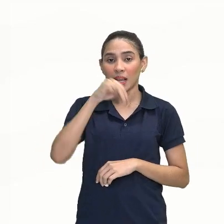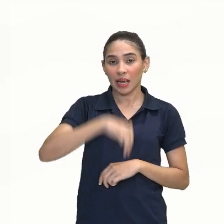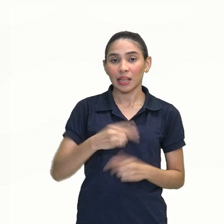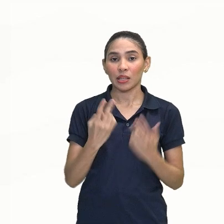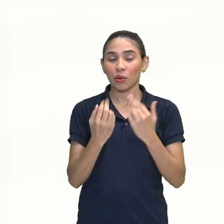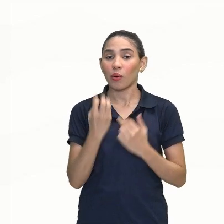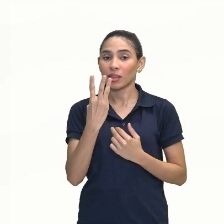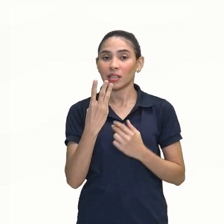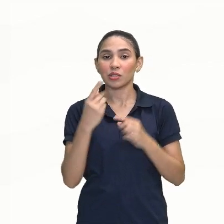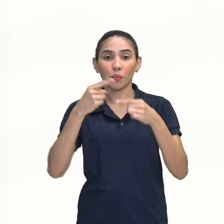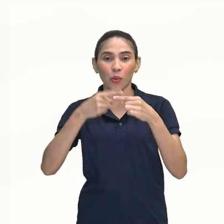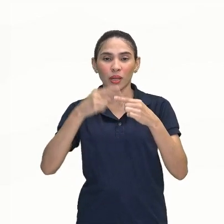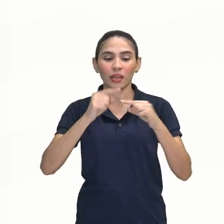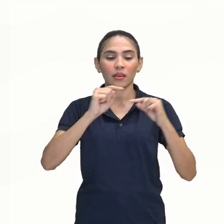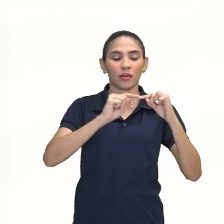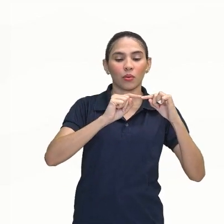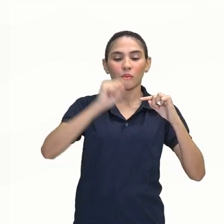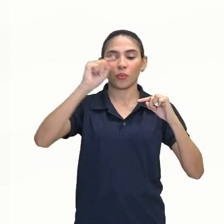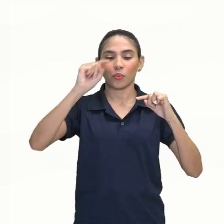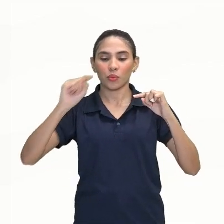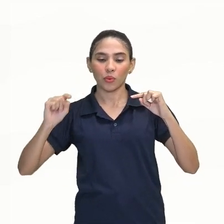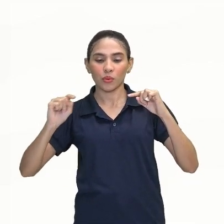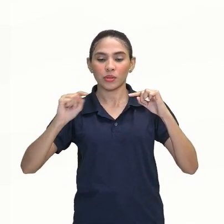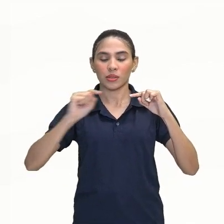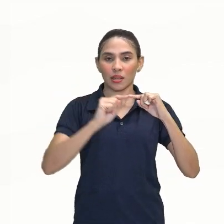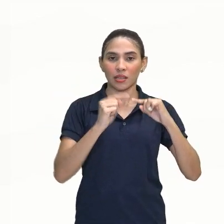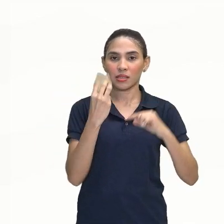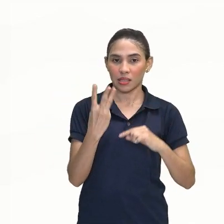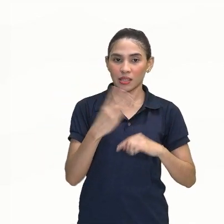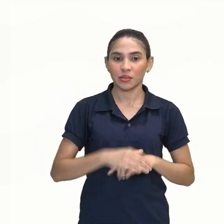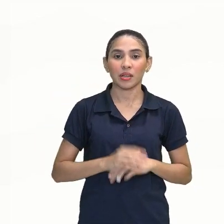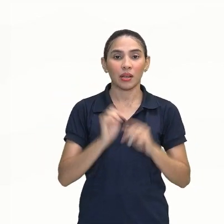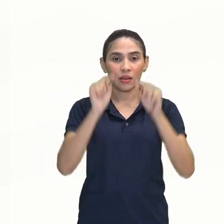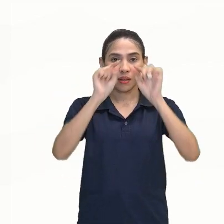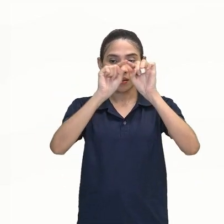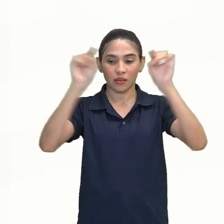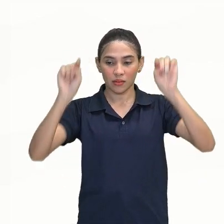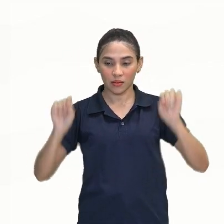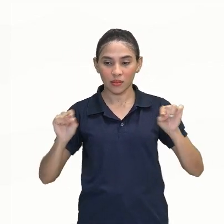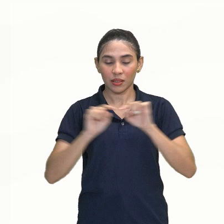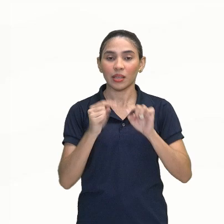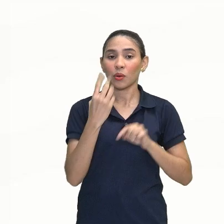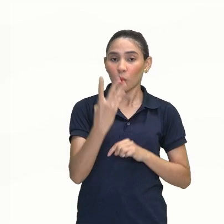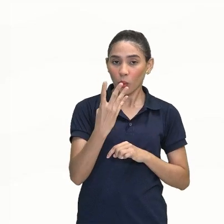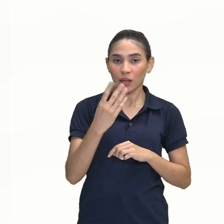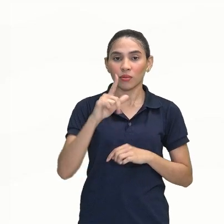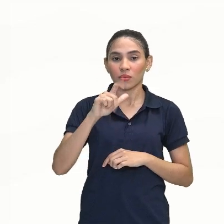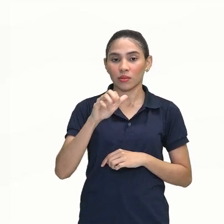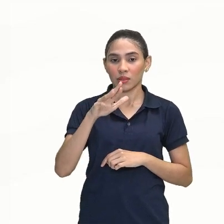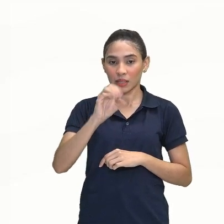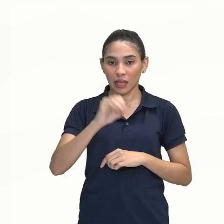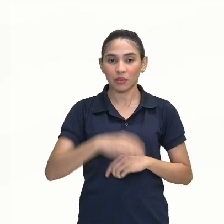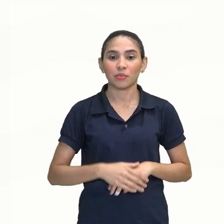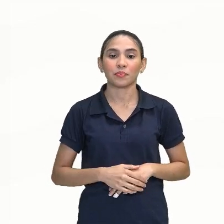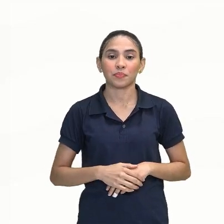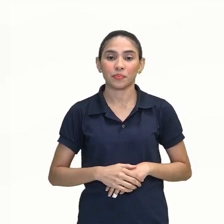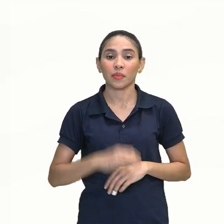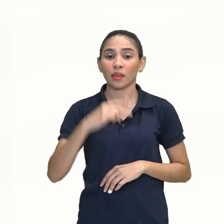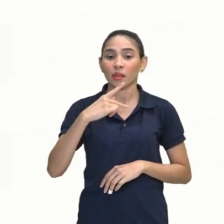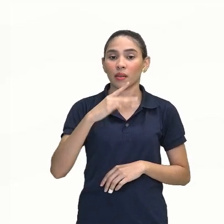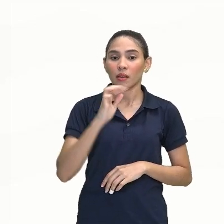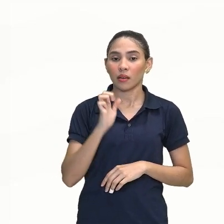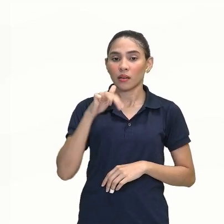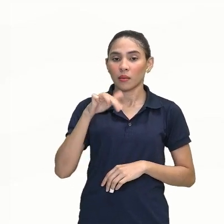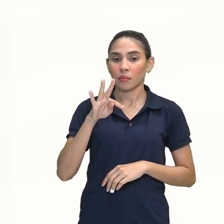3, são 3 lados. Quadrado, meu N igual a 4, são 4 lados. Meu